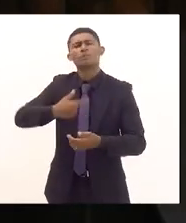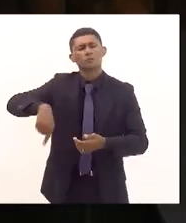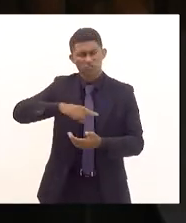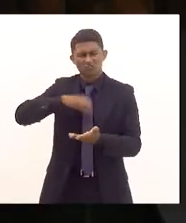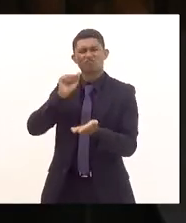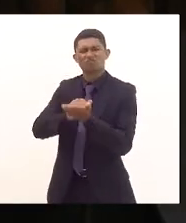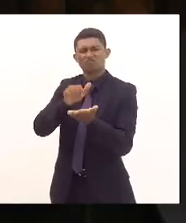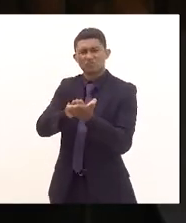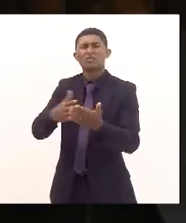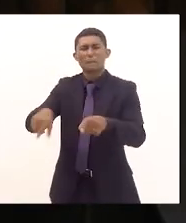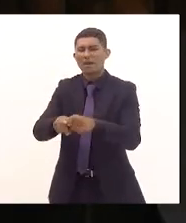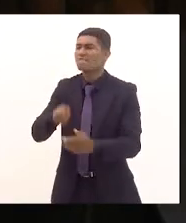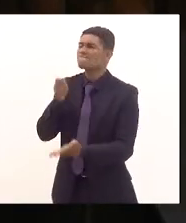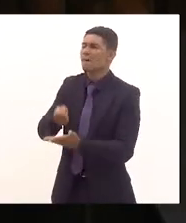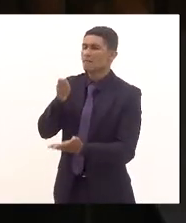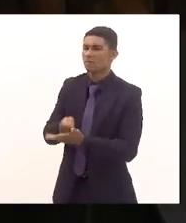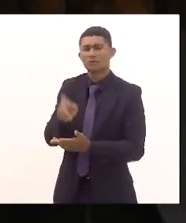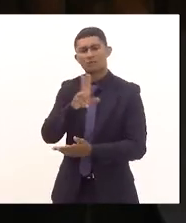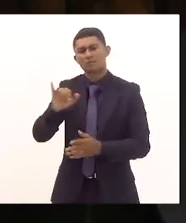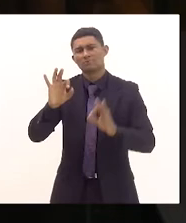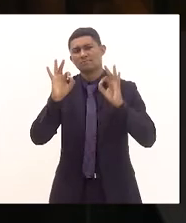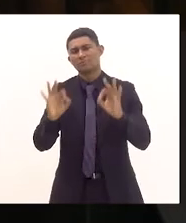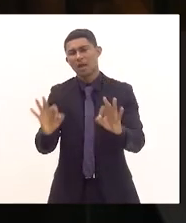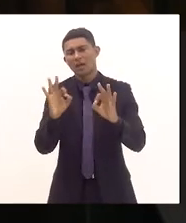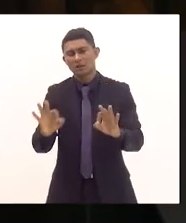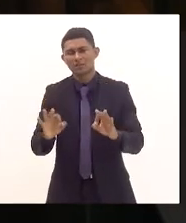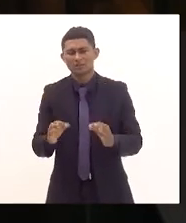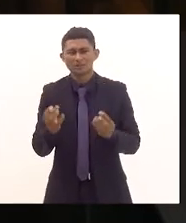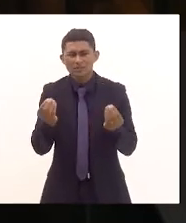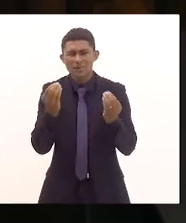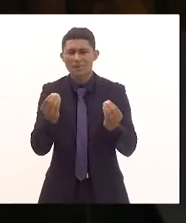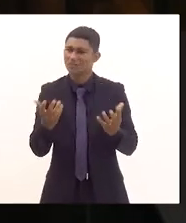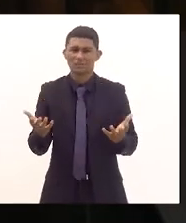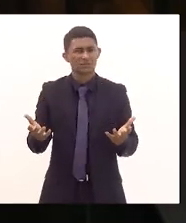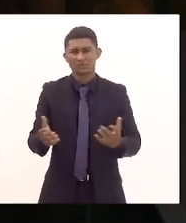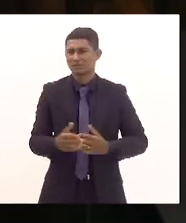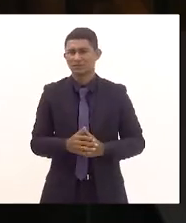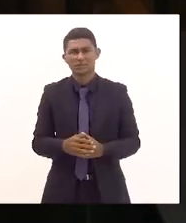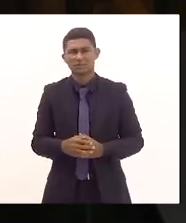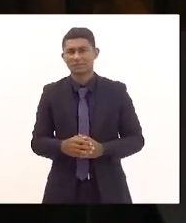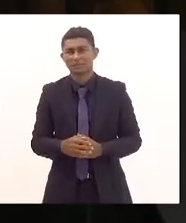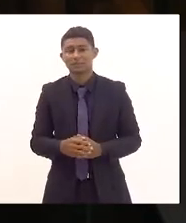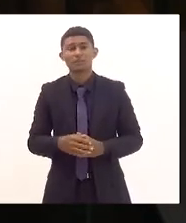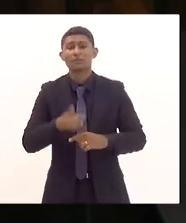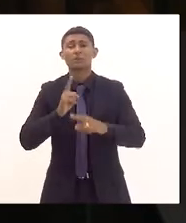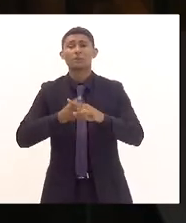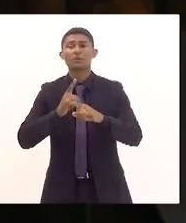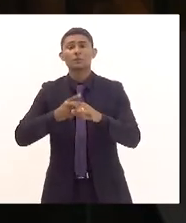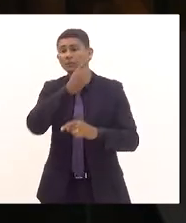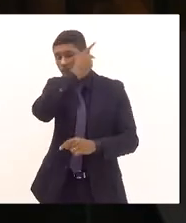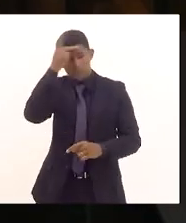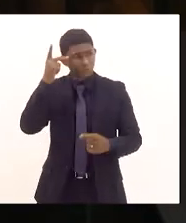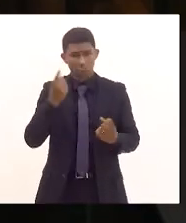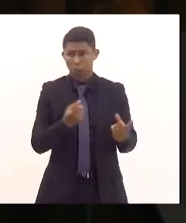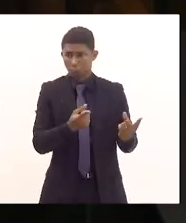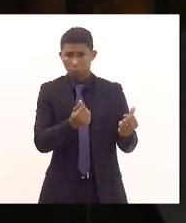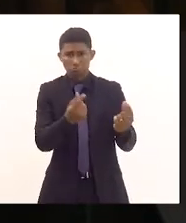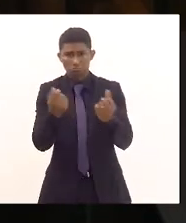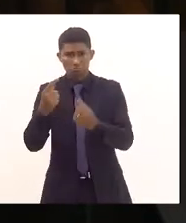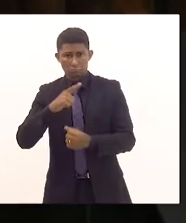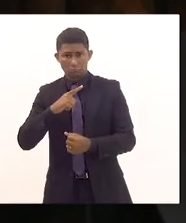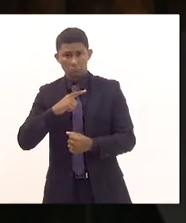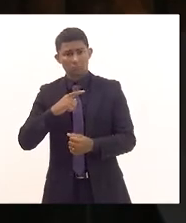denunciar e cobrar as explicações necessárias Isso é uma covardia imensa é porque quem tem dinheiro vai para o particular